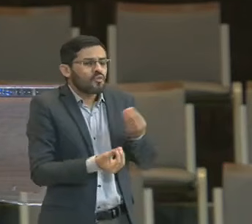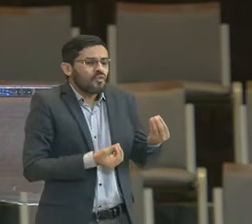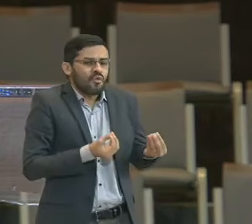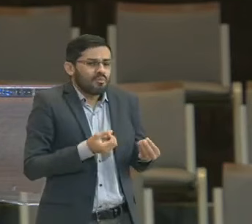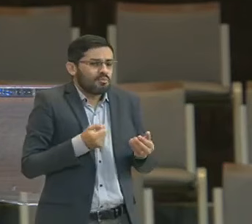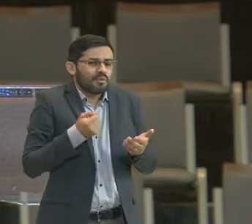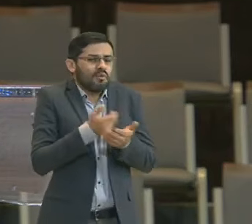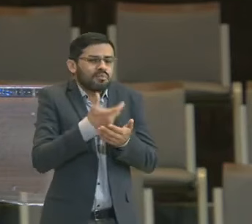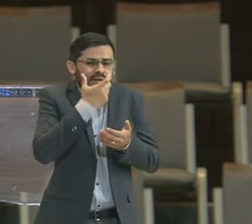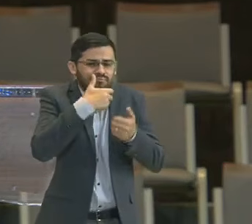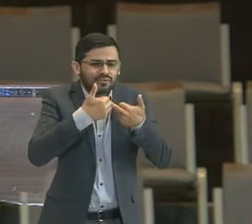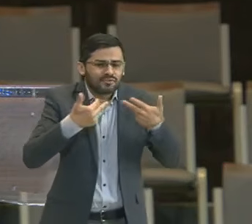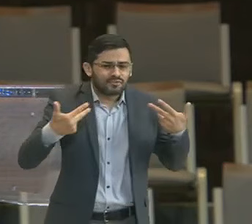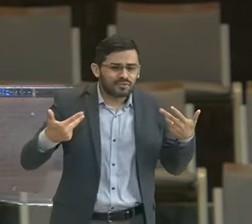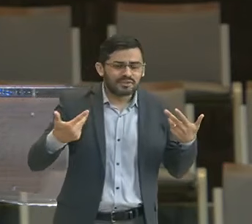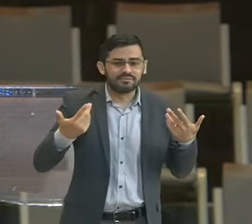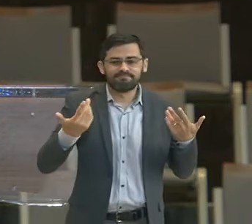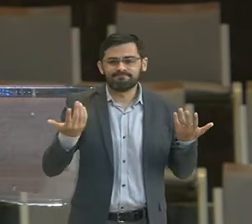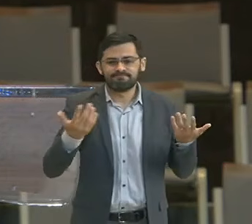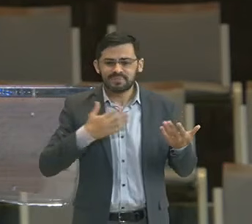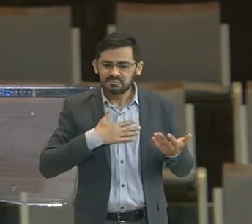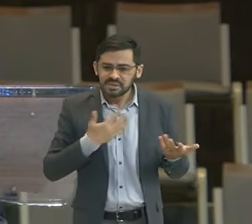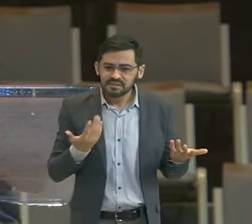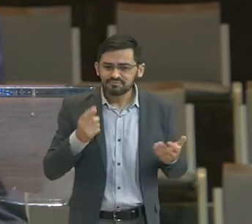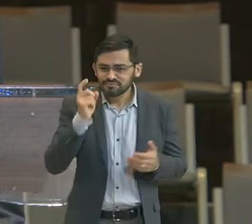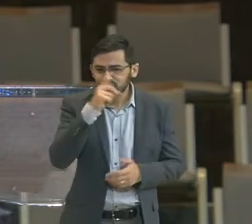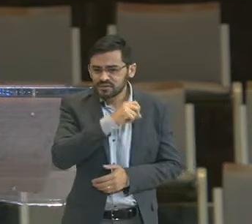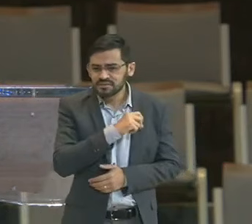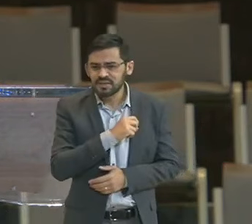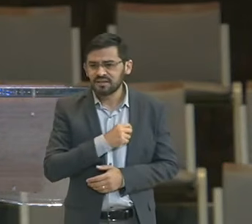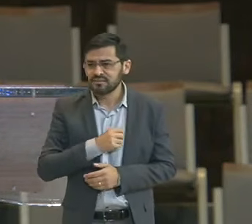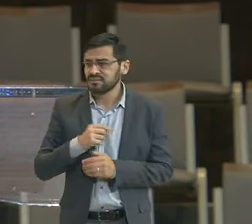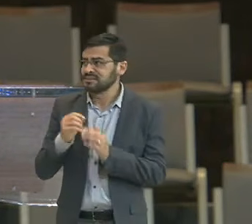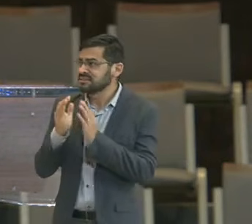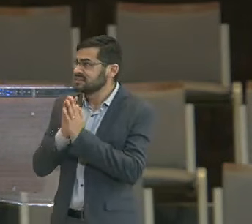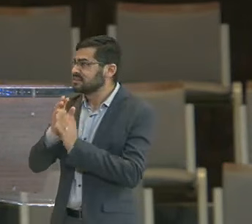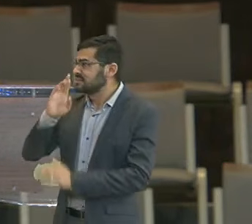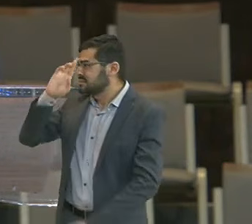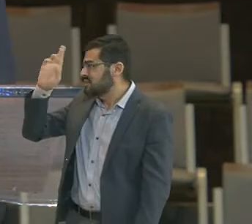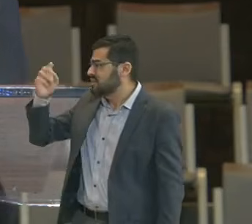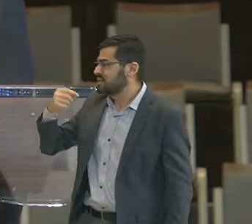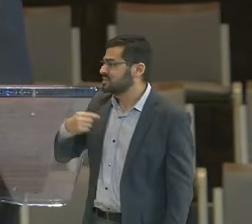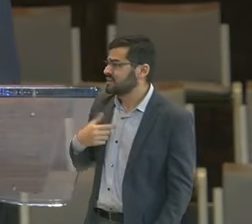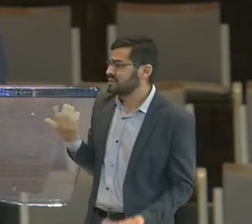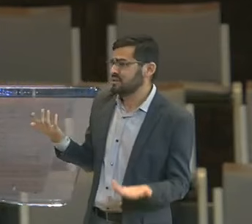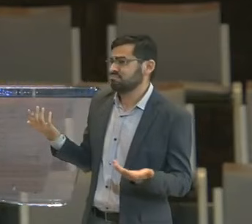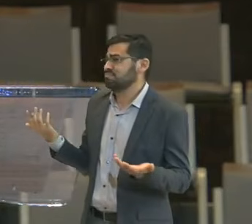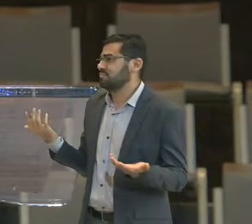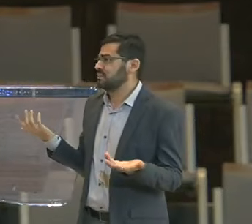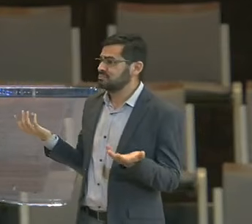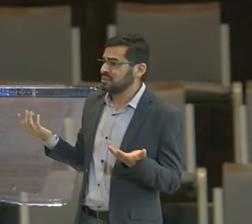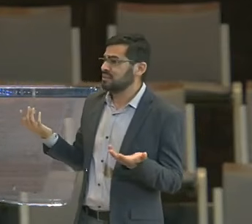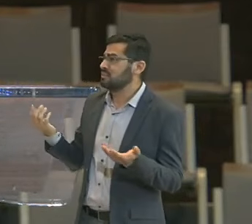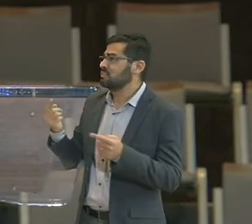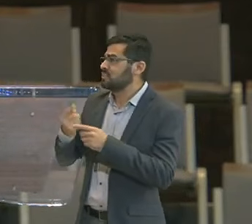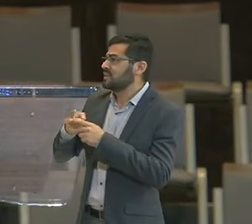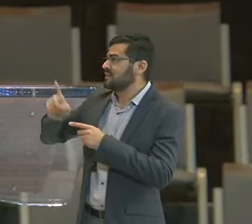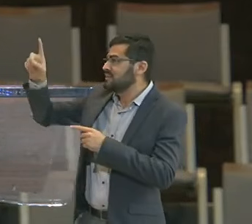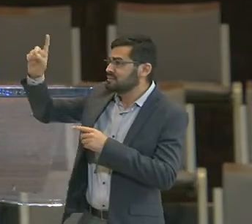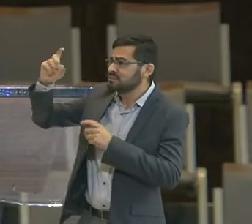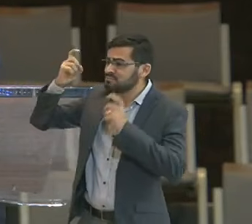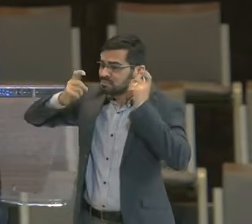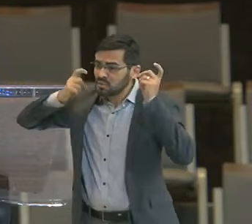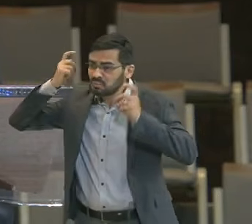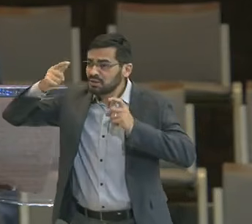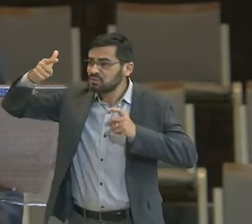para comprar fruta vermelha? E ela disse, Senhor, eu sei que é uma bobagem, né? Porque o Senhor está preocupado